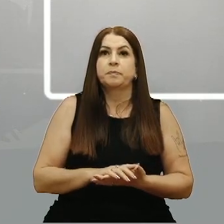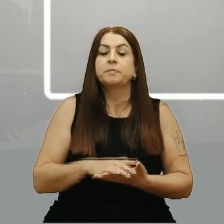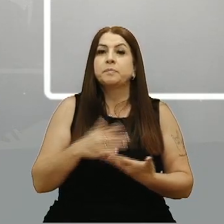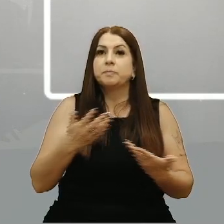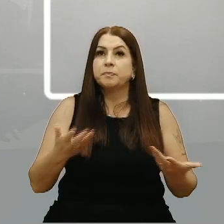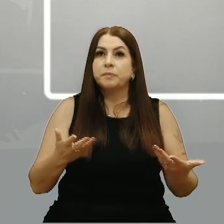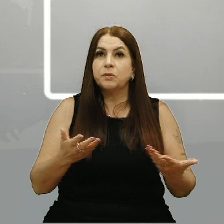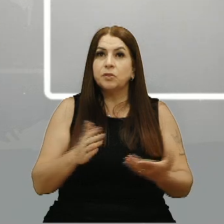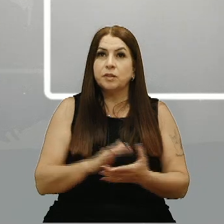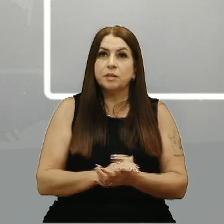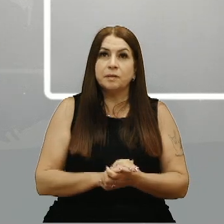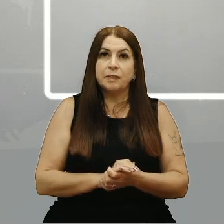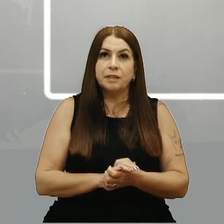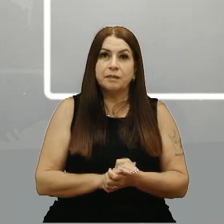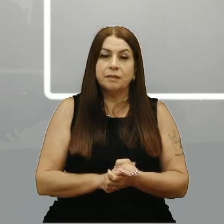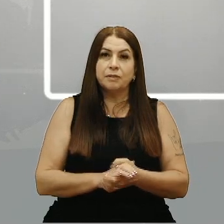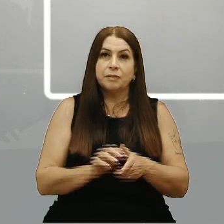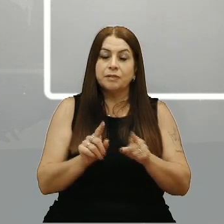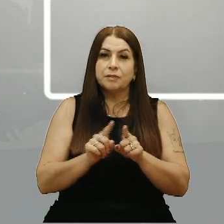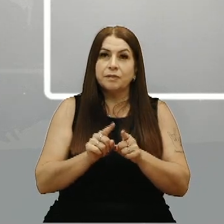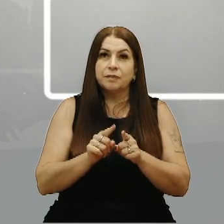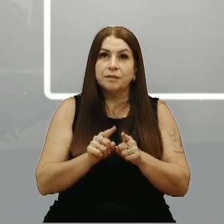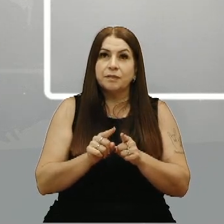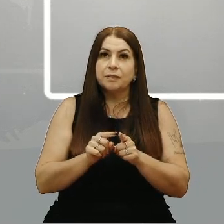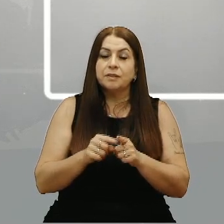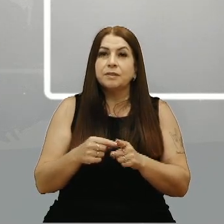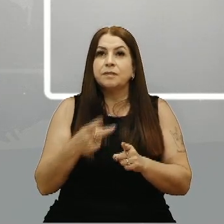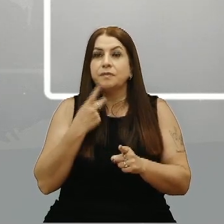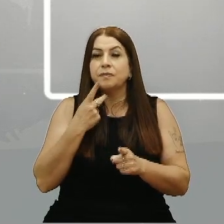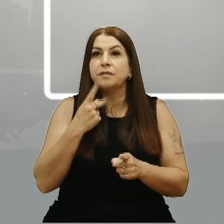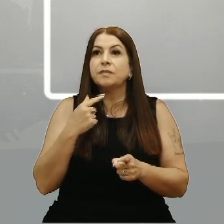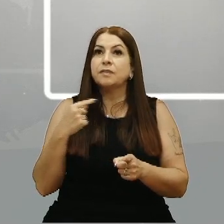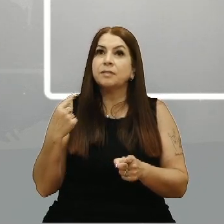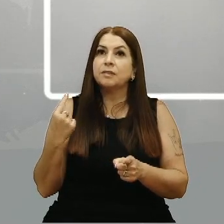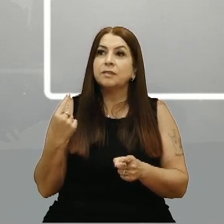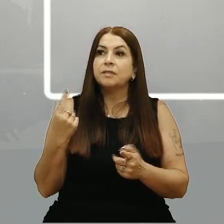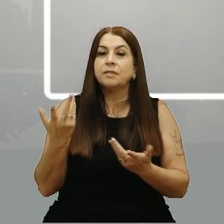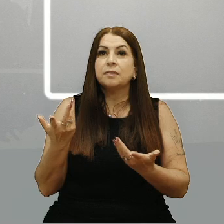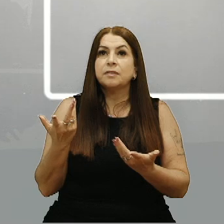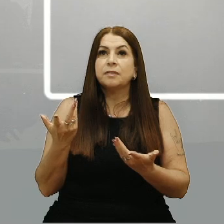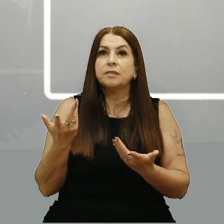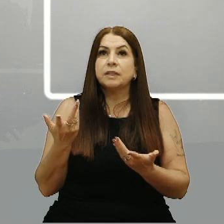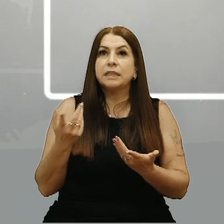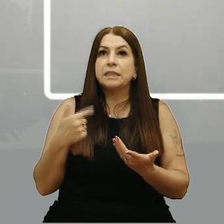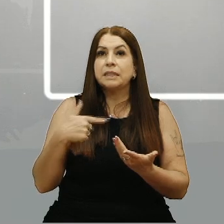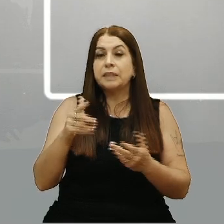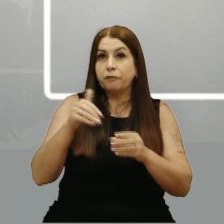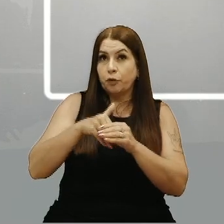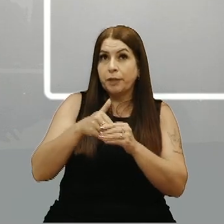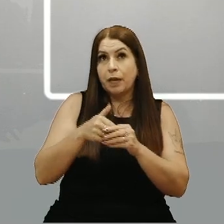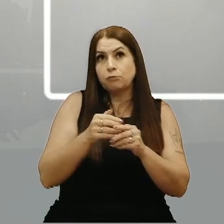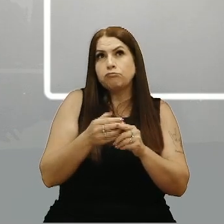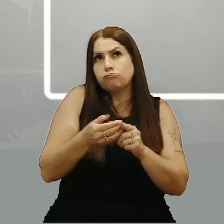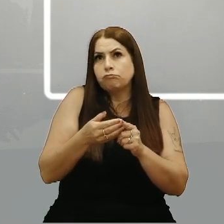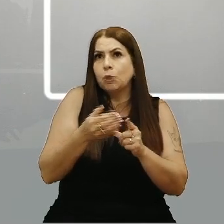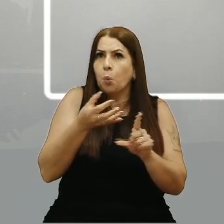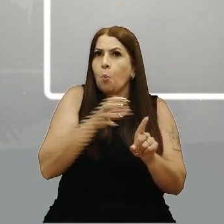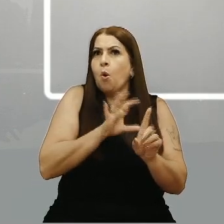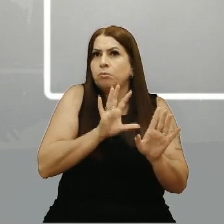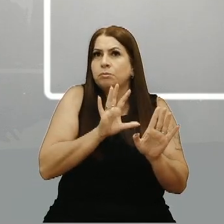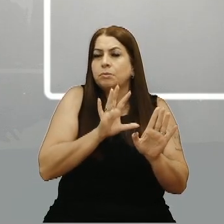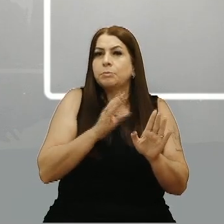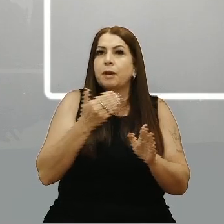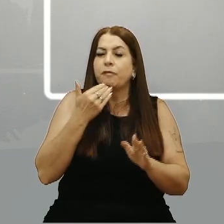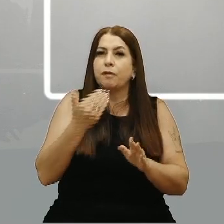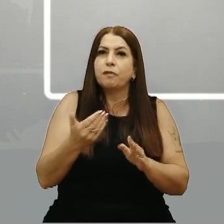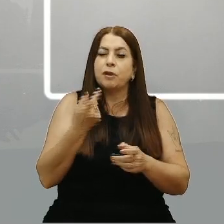mas eu quero dizer que a gente, em que pese ter votado contra, nós éramos a